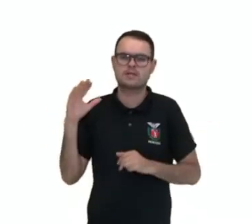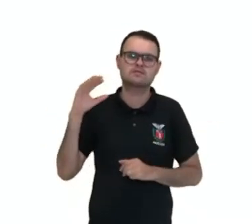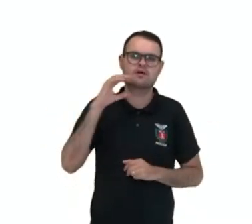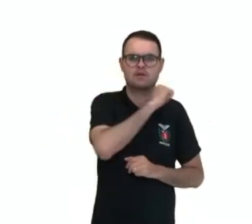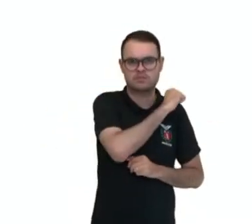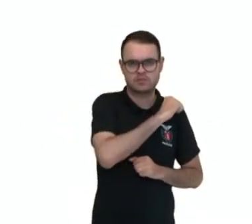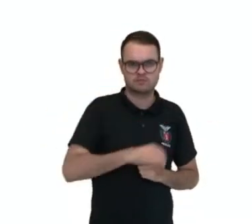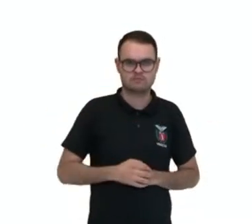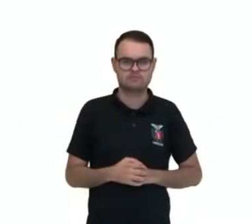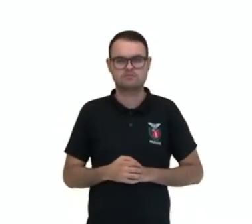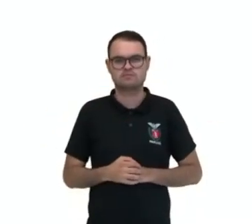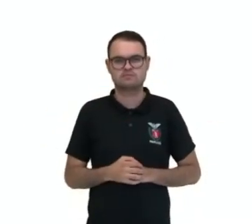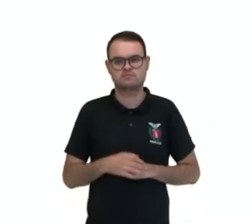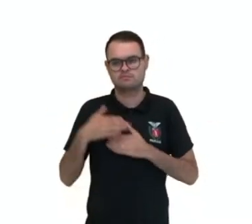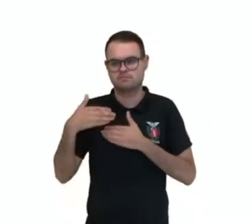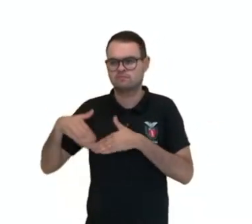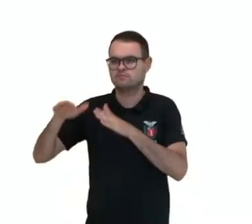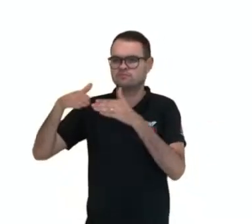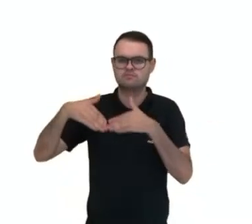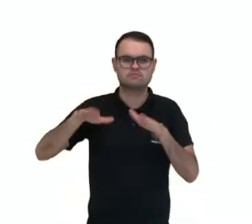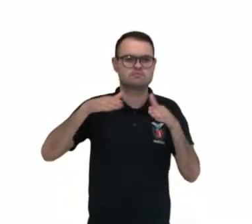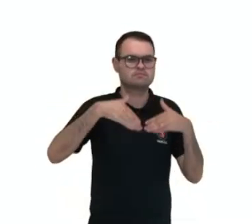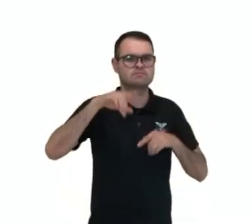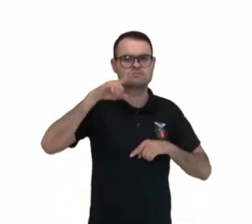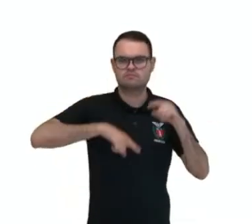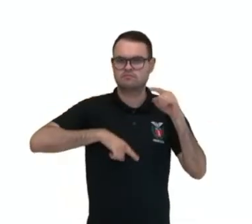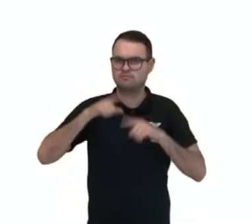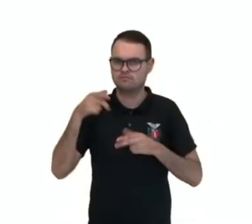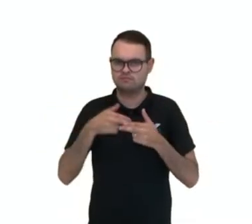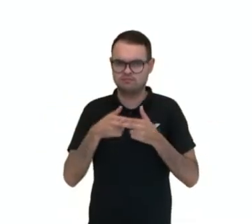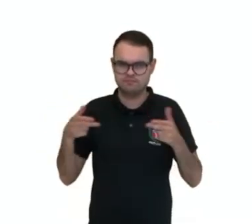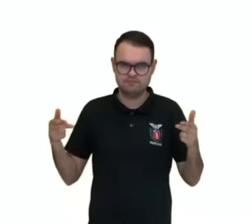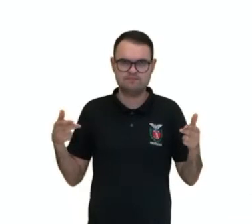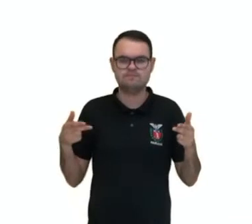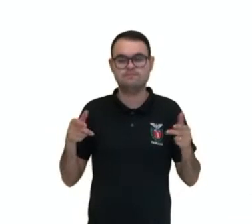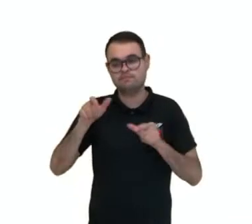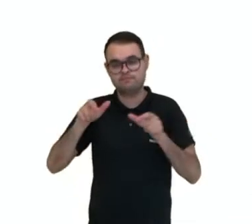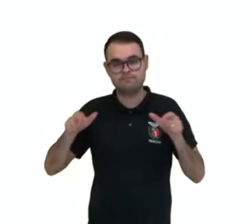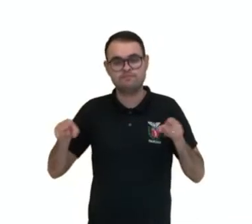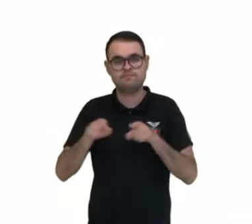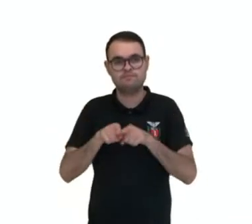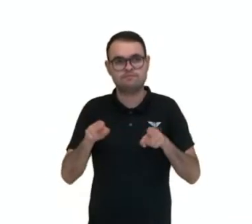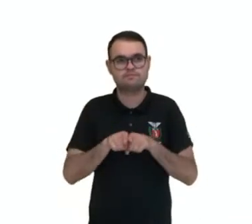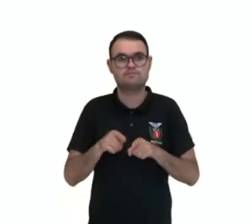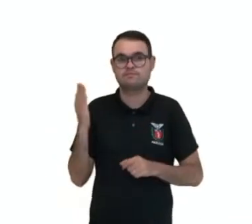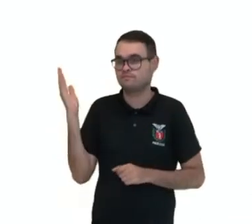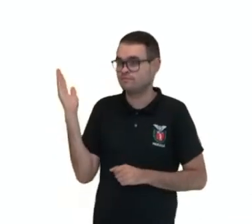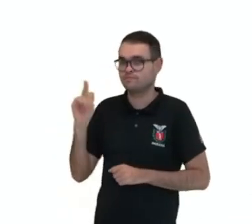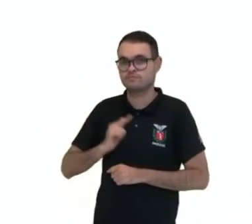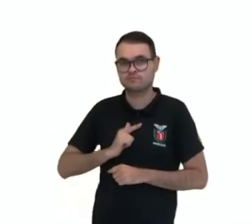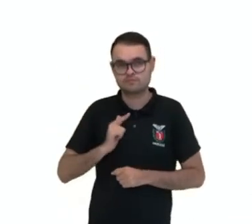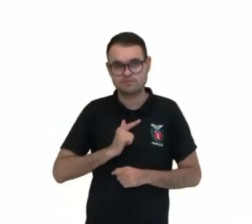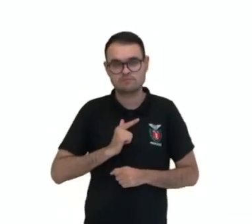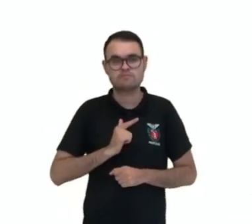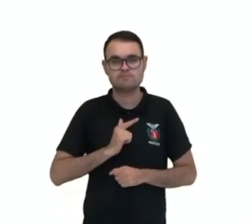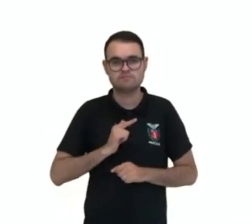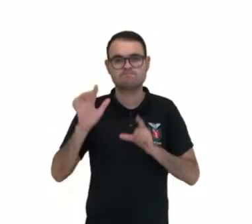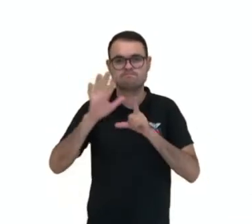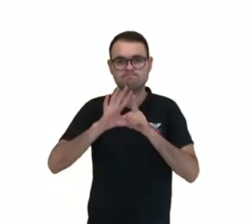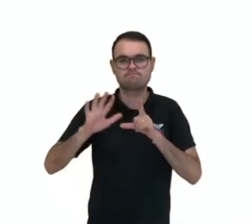eficazes para transportar as matérias-primas, mercadorias e até mesmo pessoas. E aqui nós temos justamente a